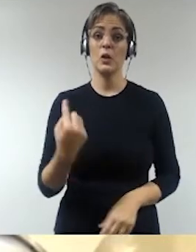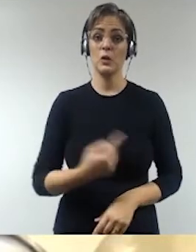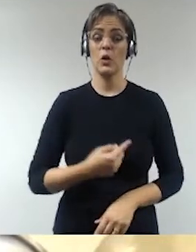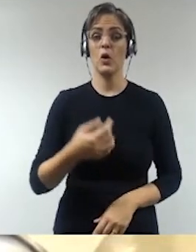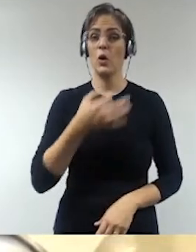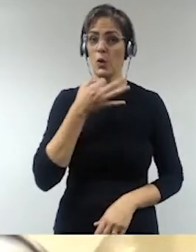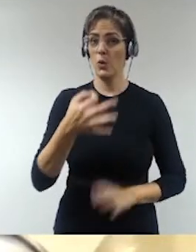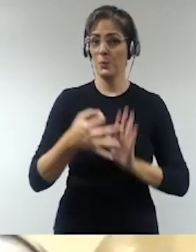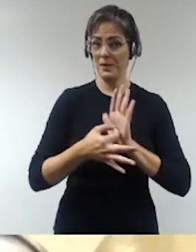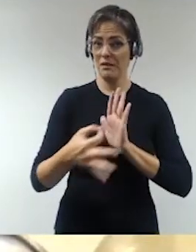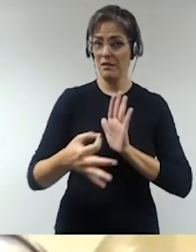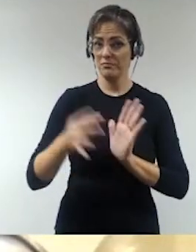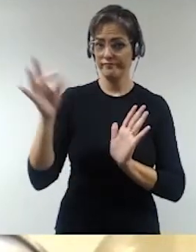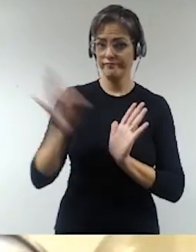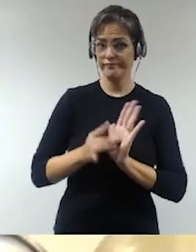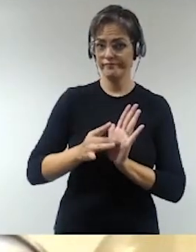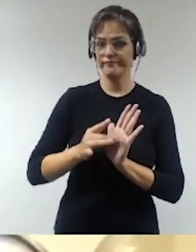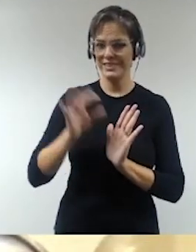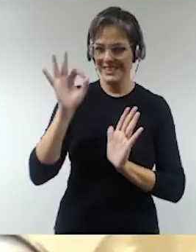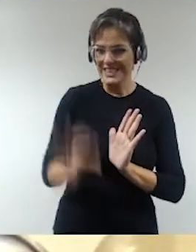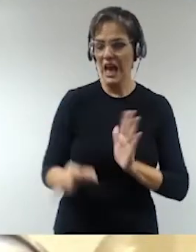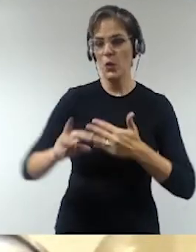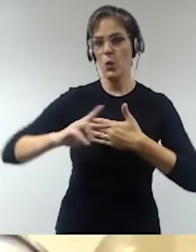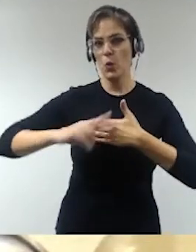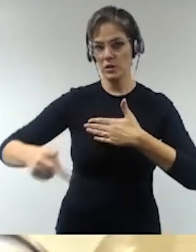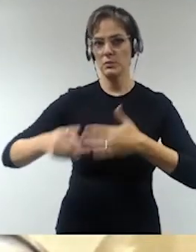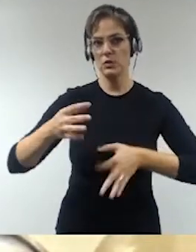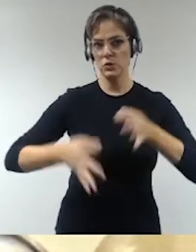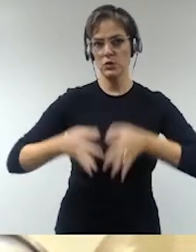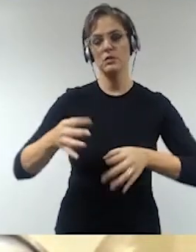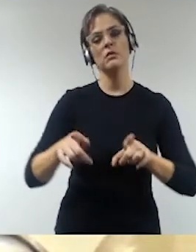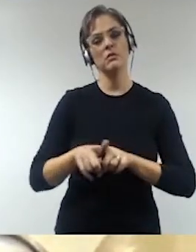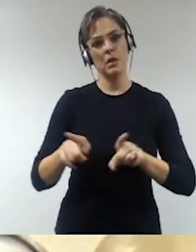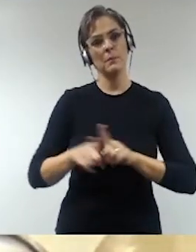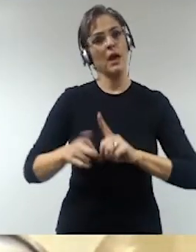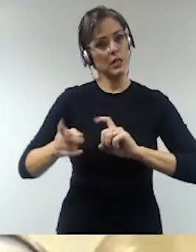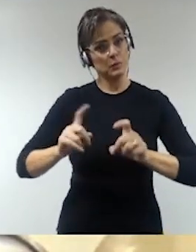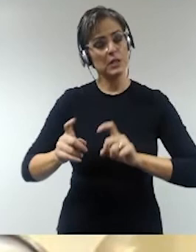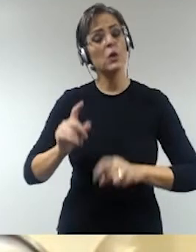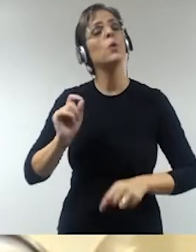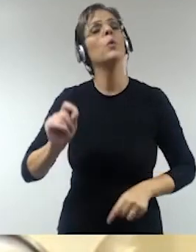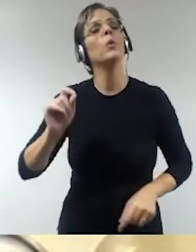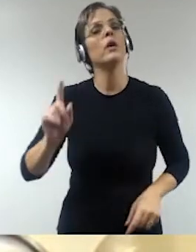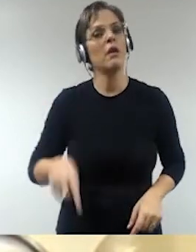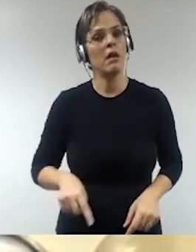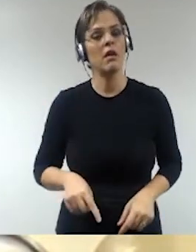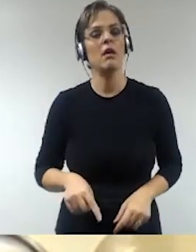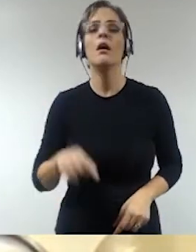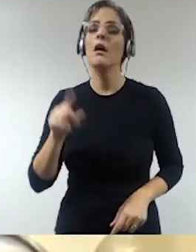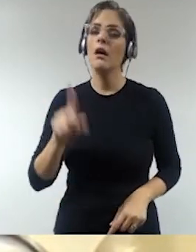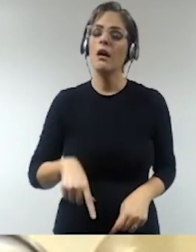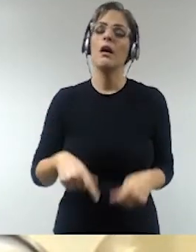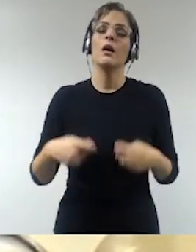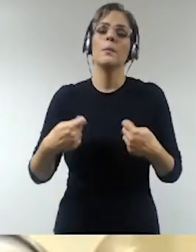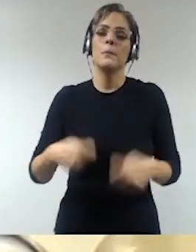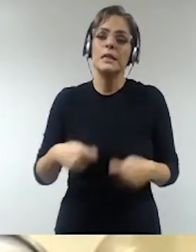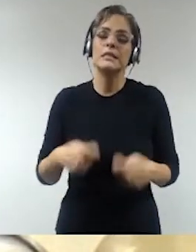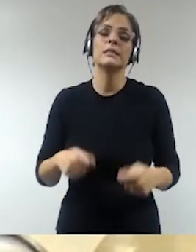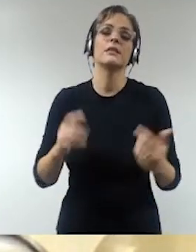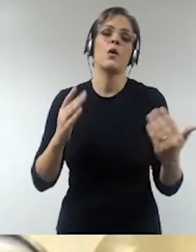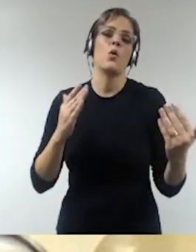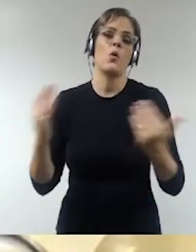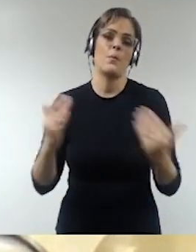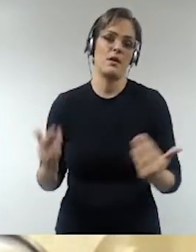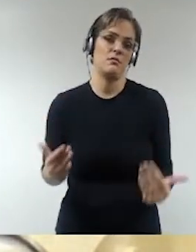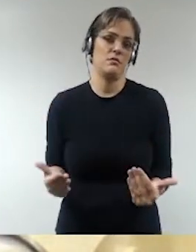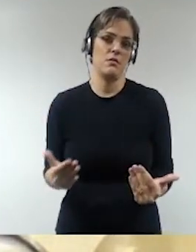ser o verdadeiro consequencialismo jurídico e também administrativo, é a necessidade de estabelecimento de parâmetros,